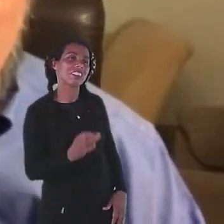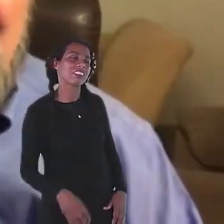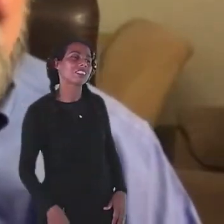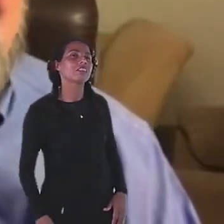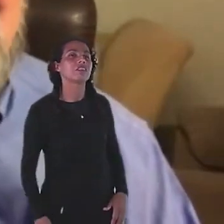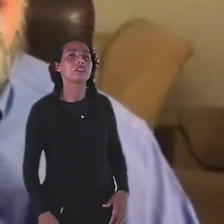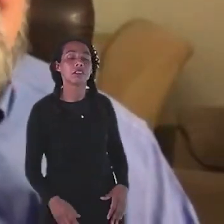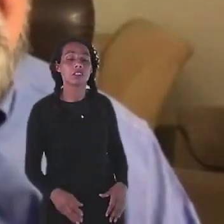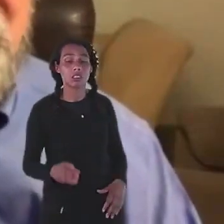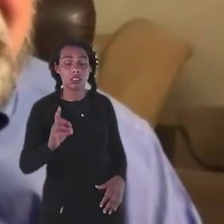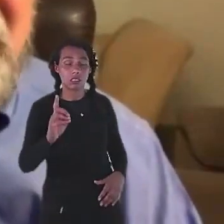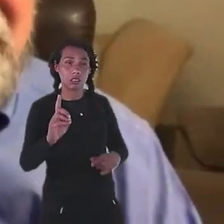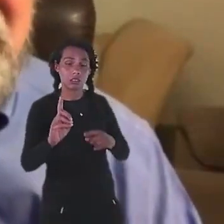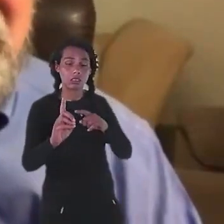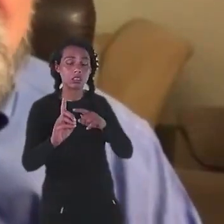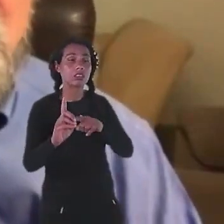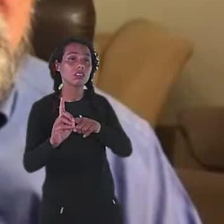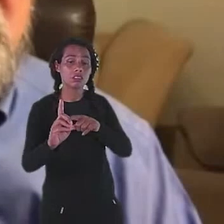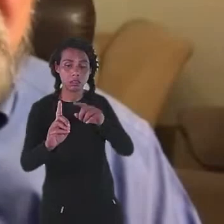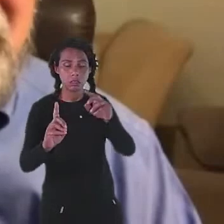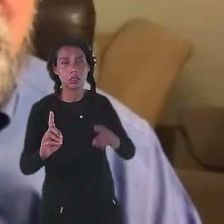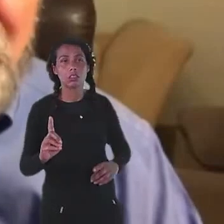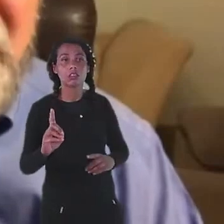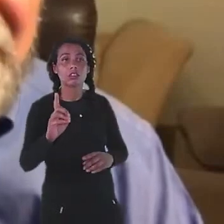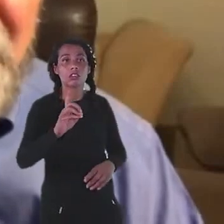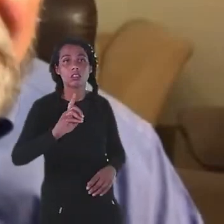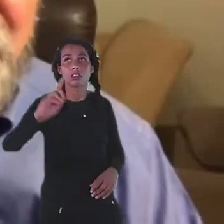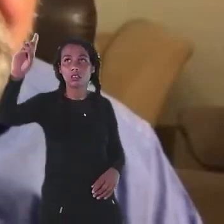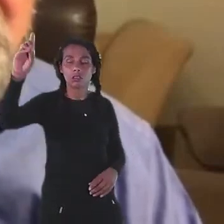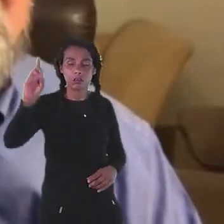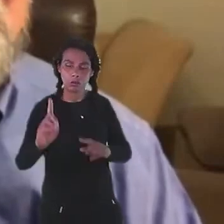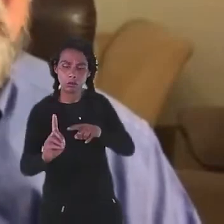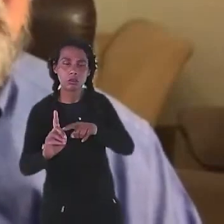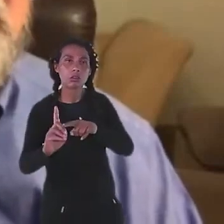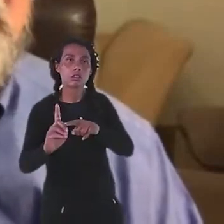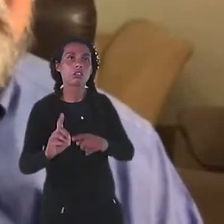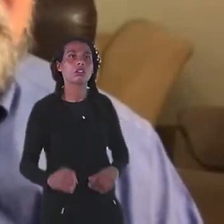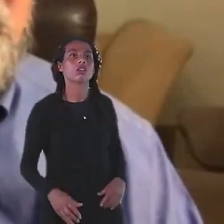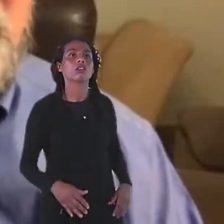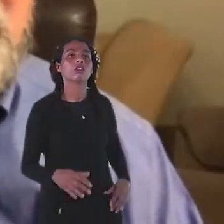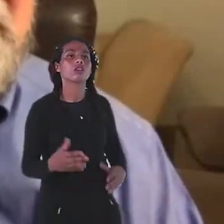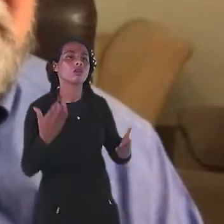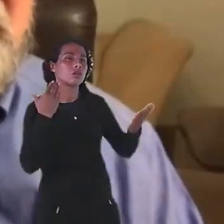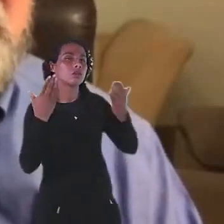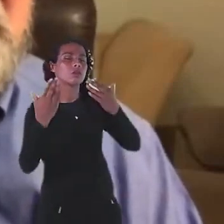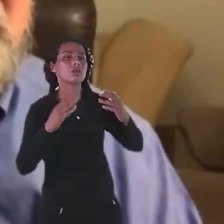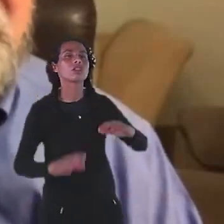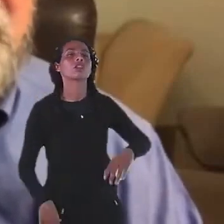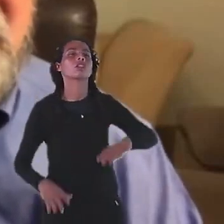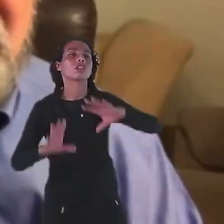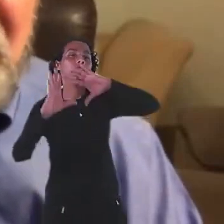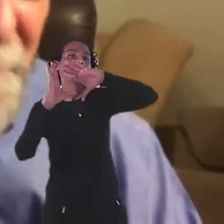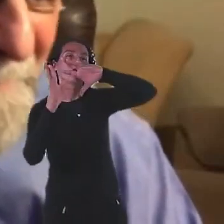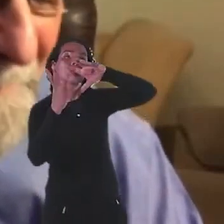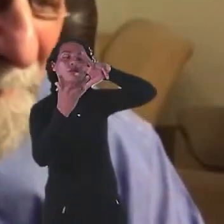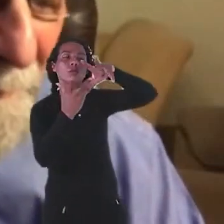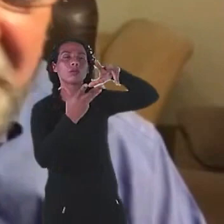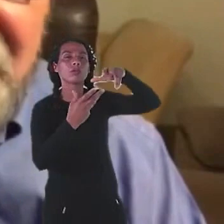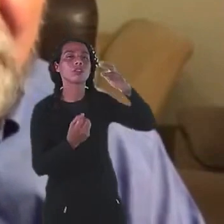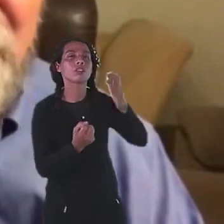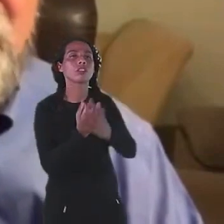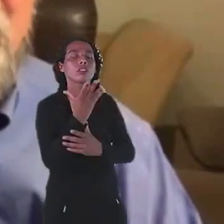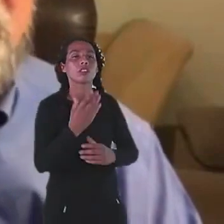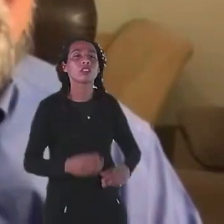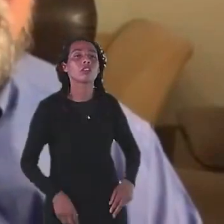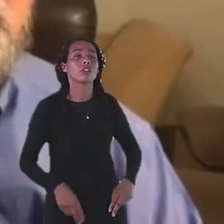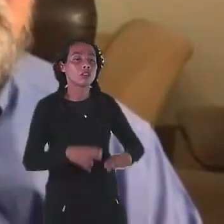Hermes Trismegistus logo depois fala que o universo é pensamento. E se você pensar na metáfora que ele está fazendo,